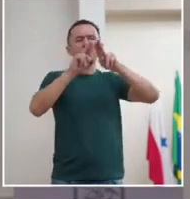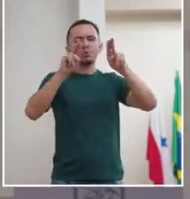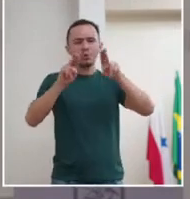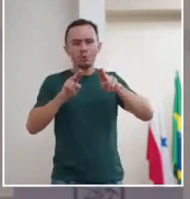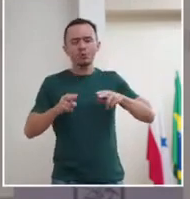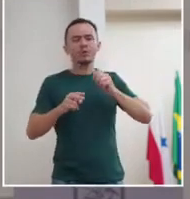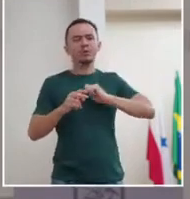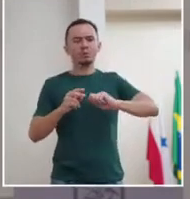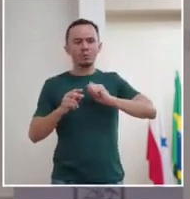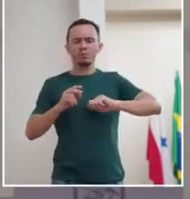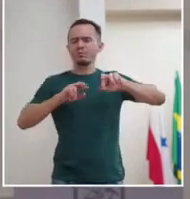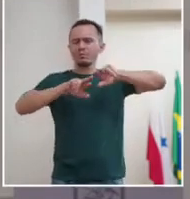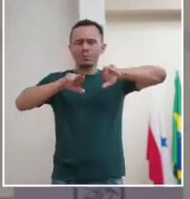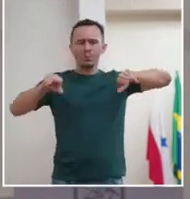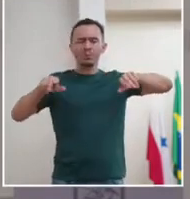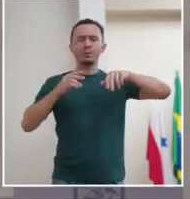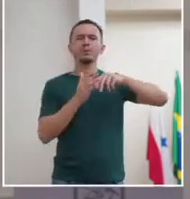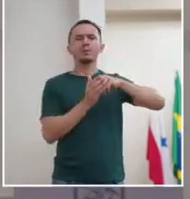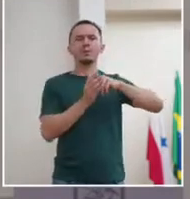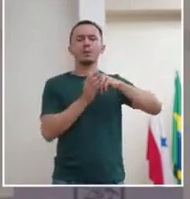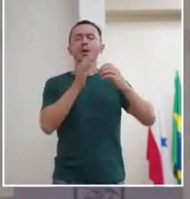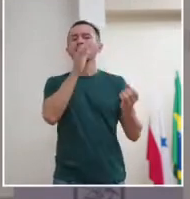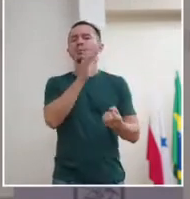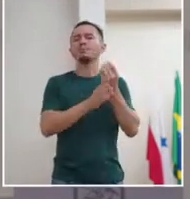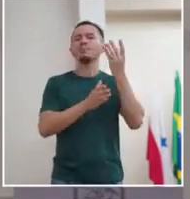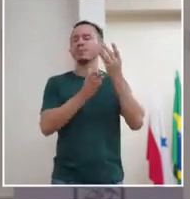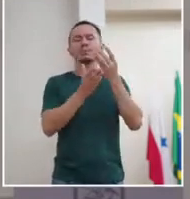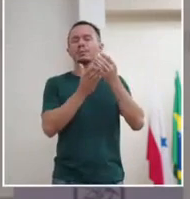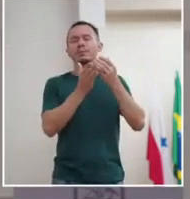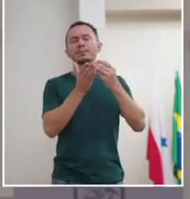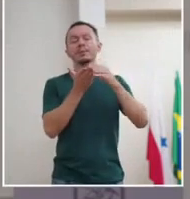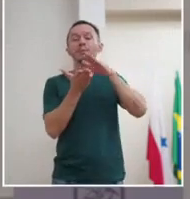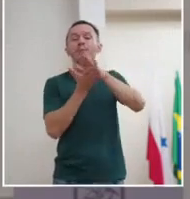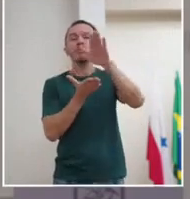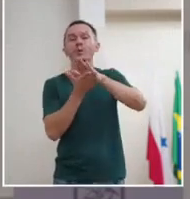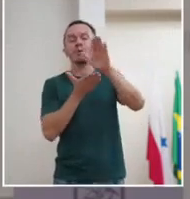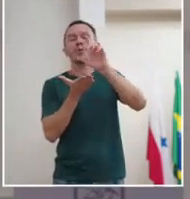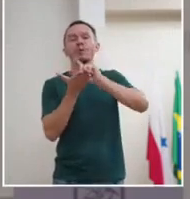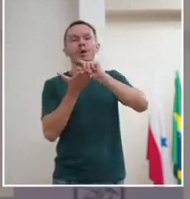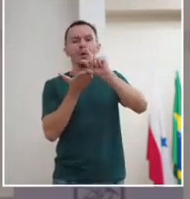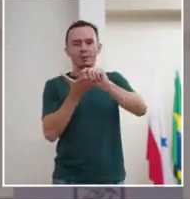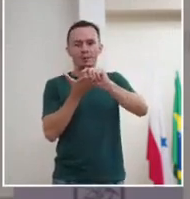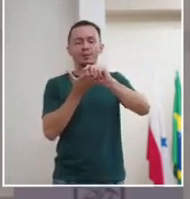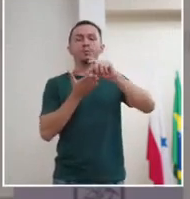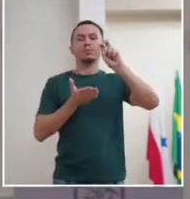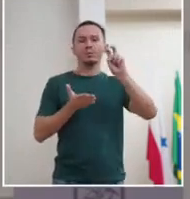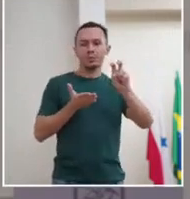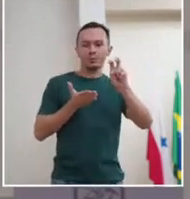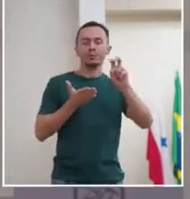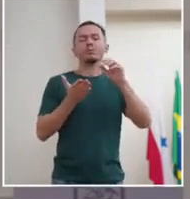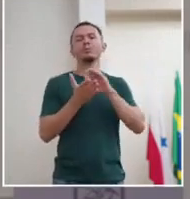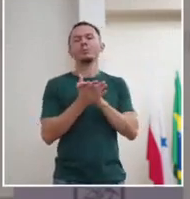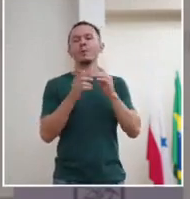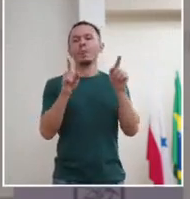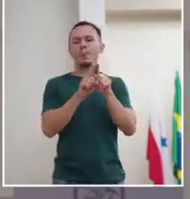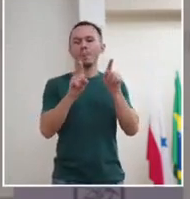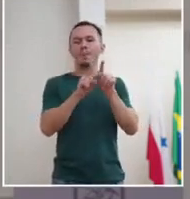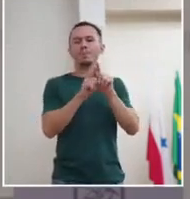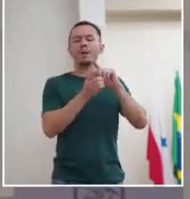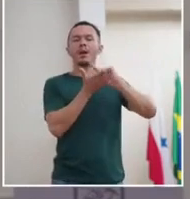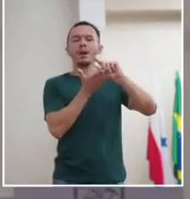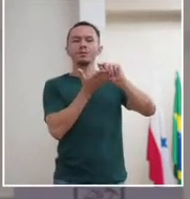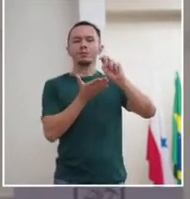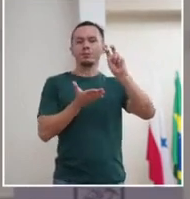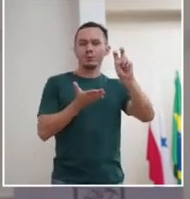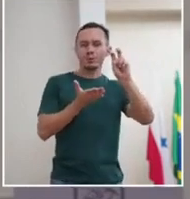brasileiros. Ao todo, ela publicou 5 artigos em catálogos, 17 artigos em periódicos nacionais, 5 artigos